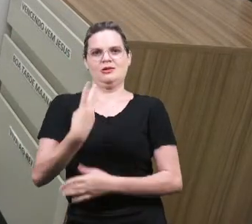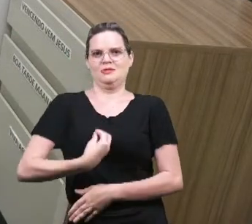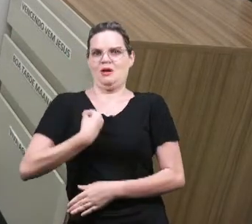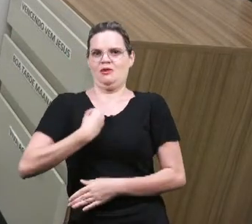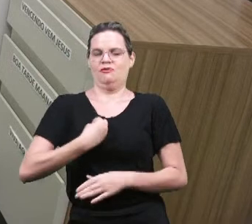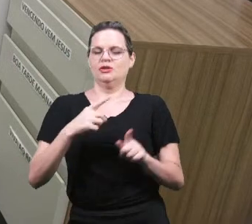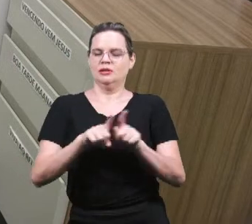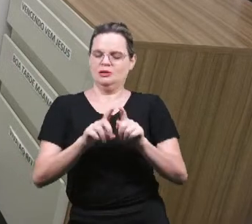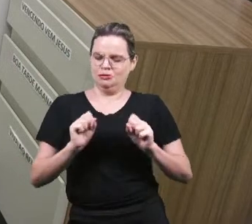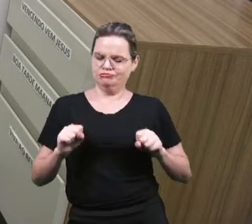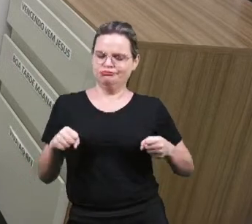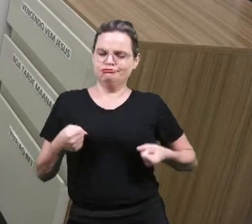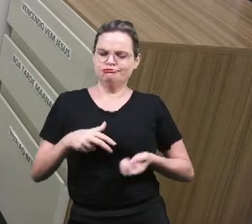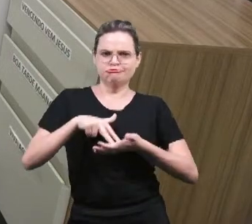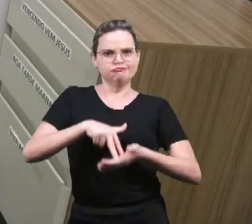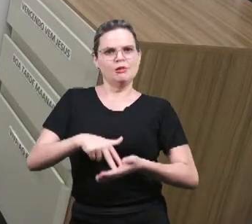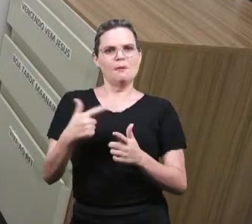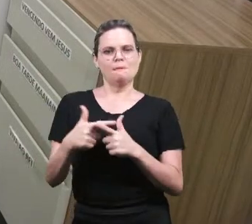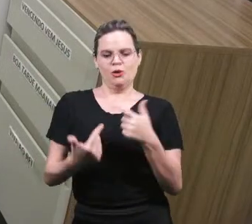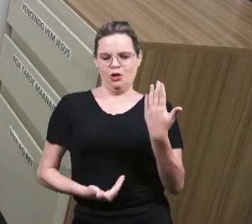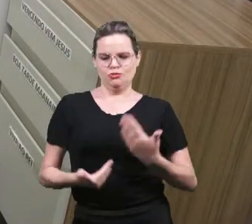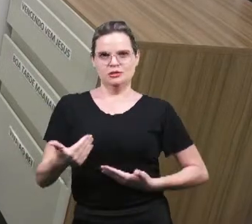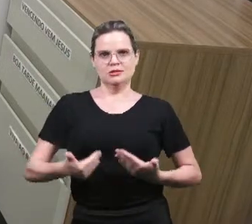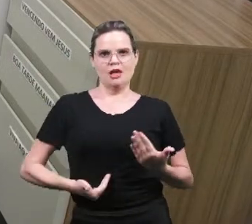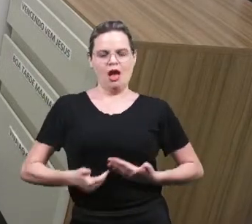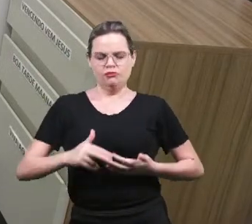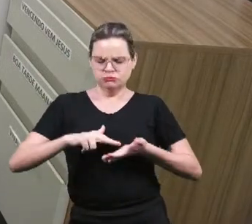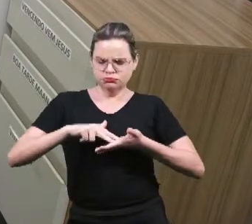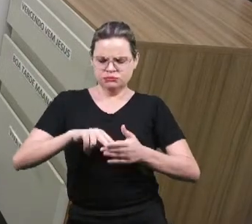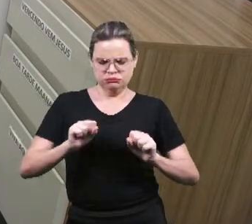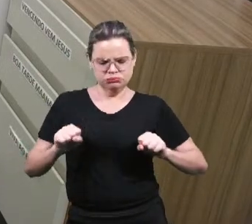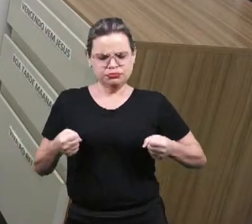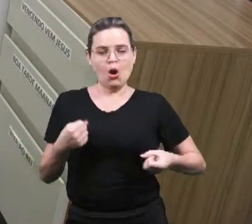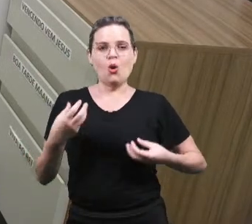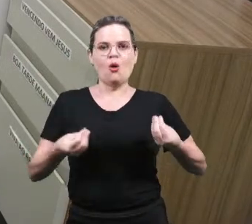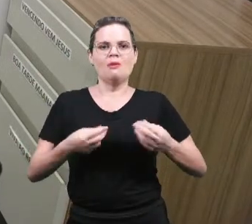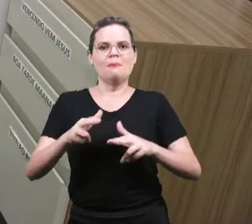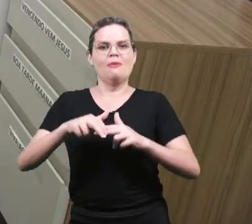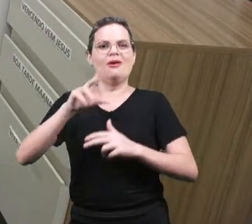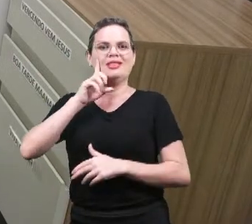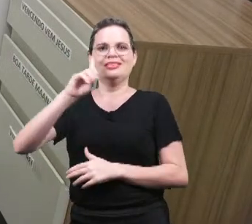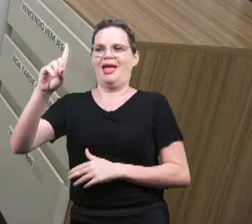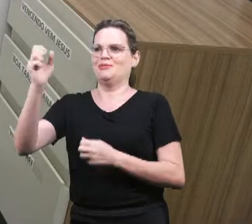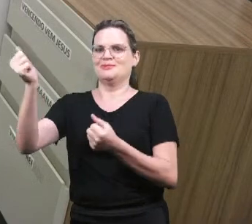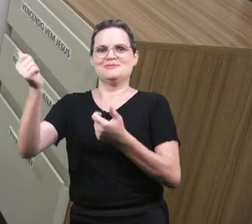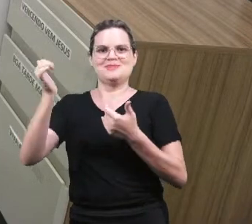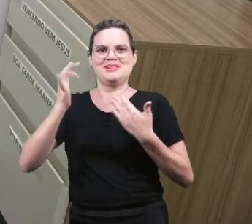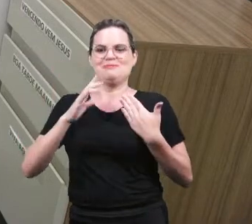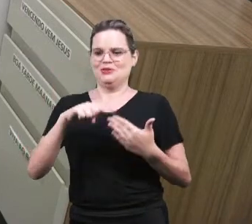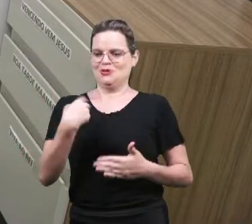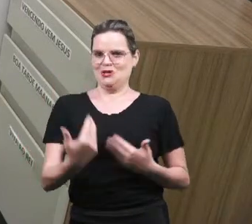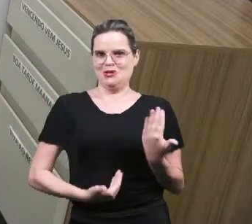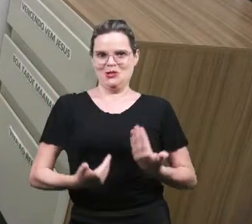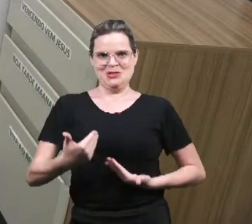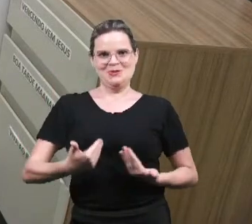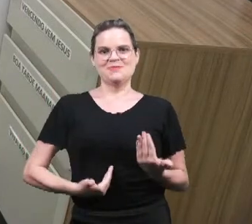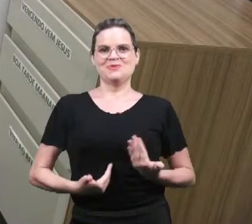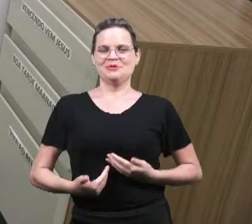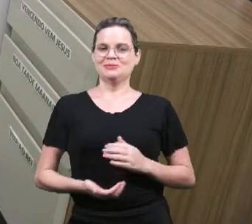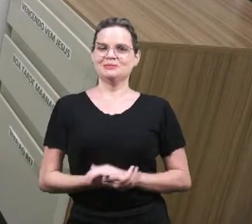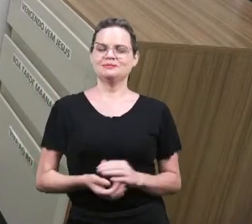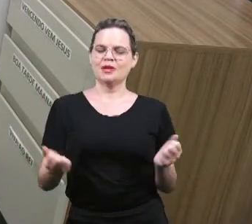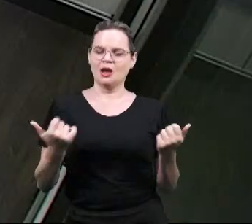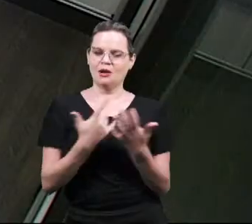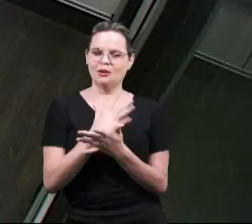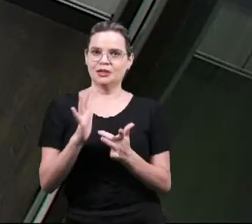sustentando, porque a vida do servo do Senhor é sustentado por esse Deus, né? Que nós servimos. Sem dúvida, glória a Jesus. Olha,